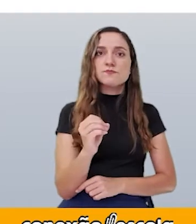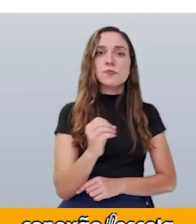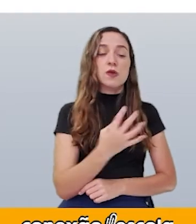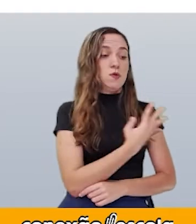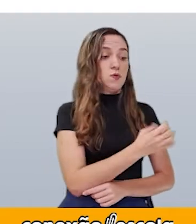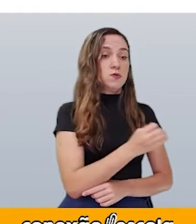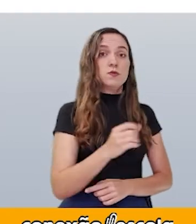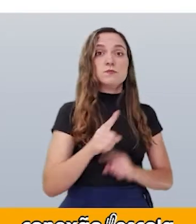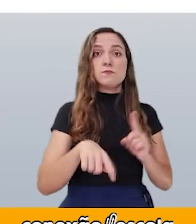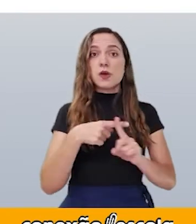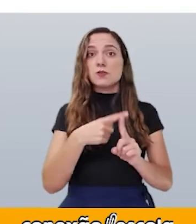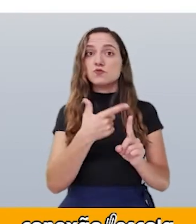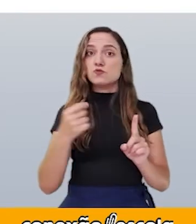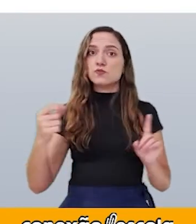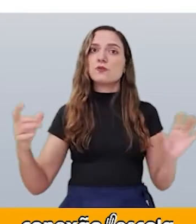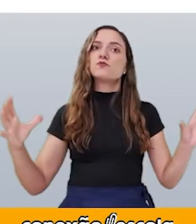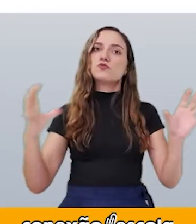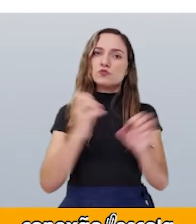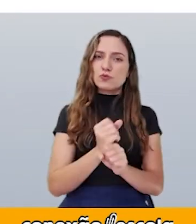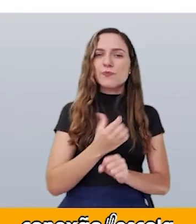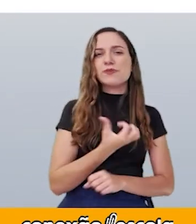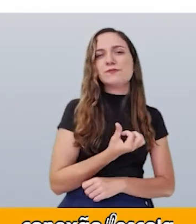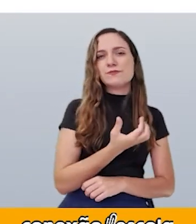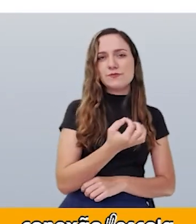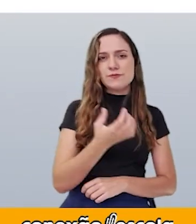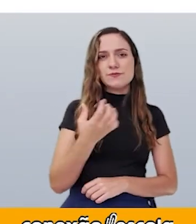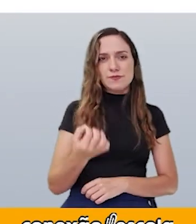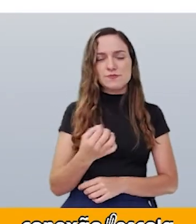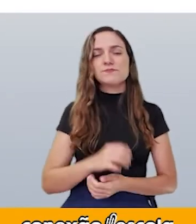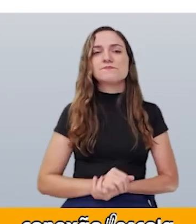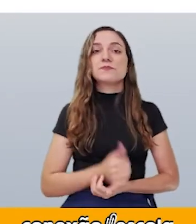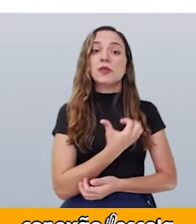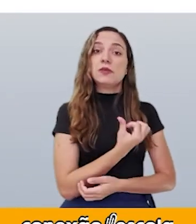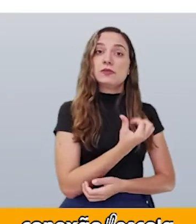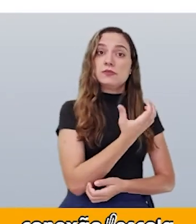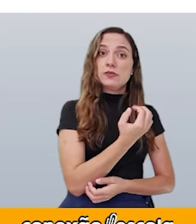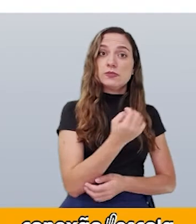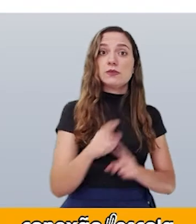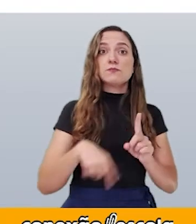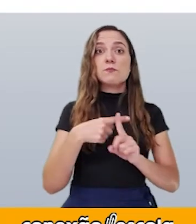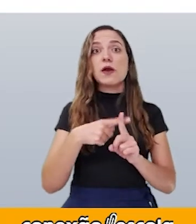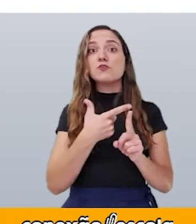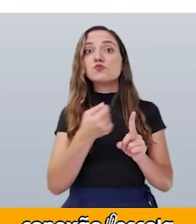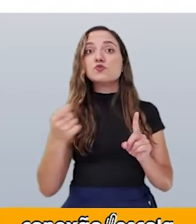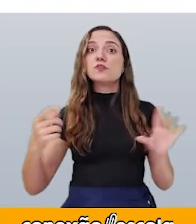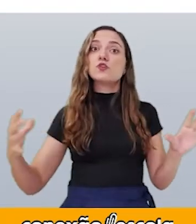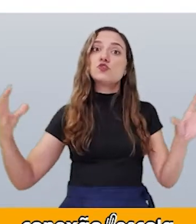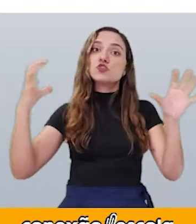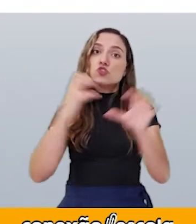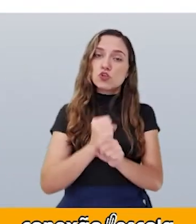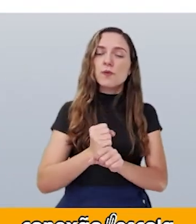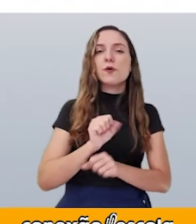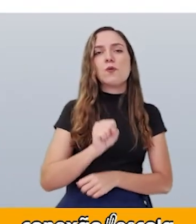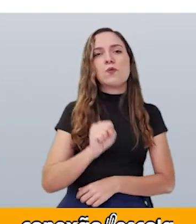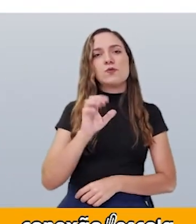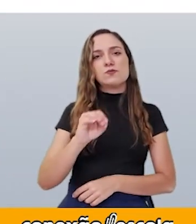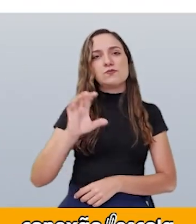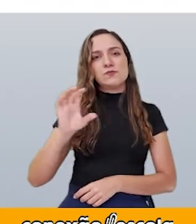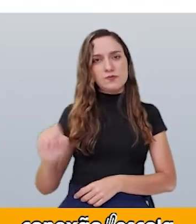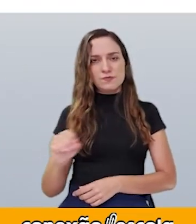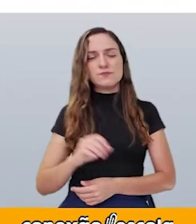400 mais 200, 600. 600 mais 200,